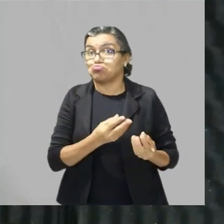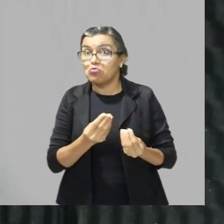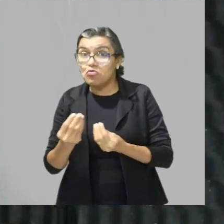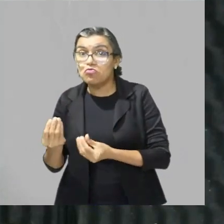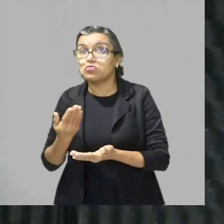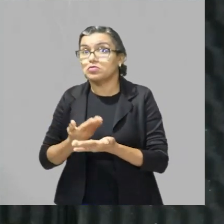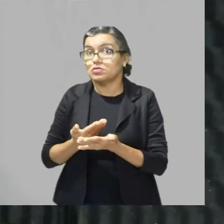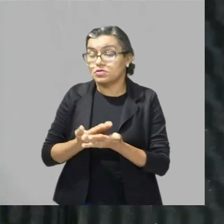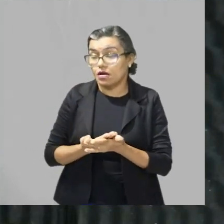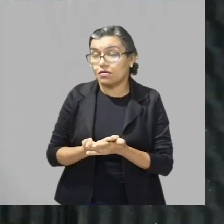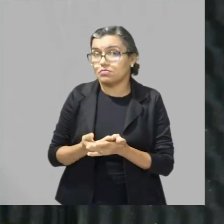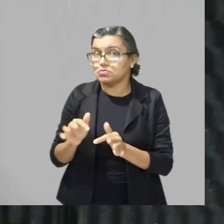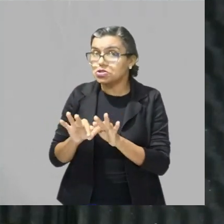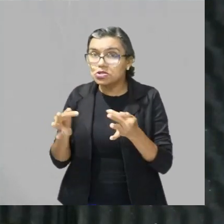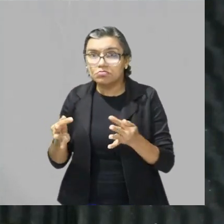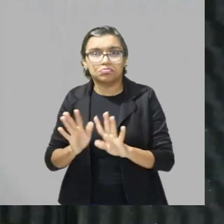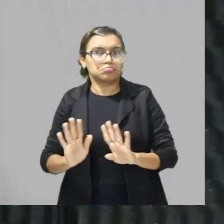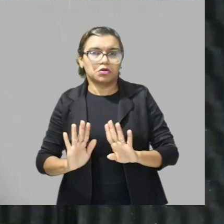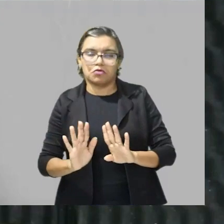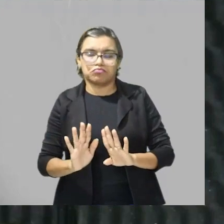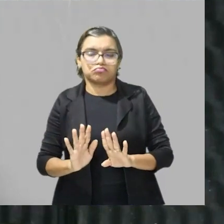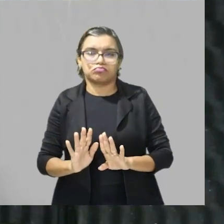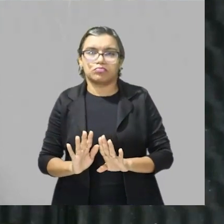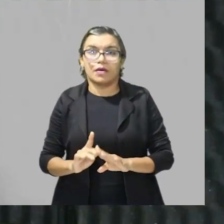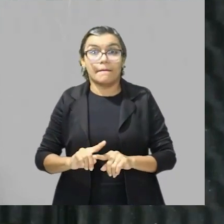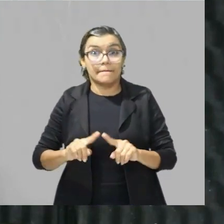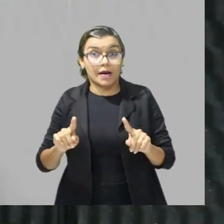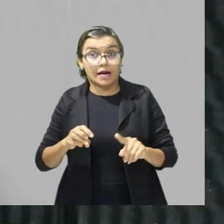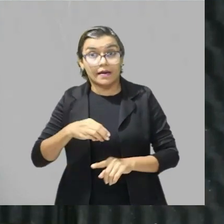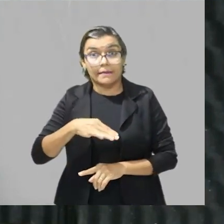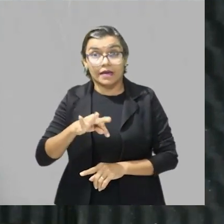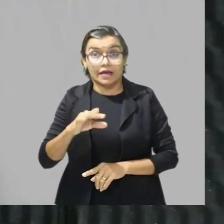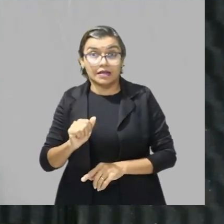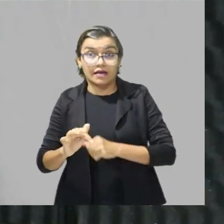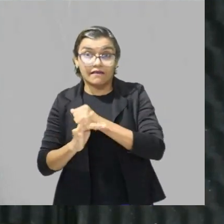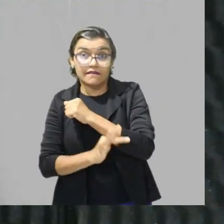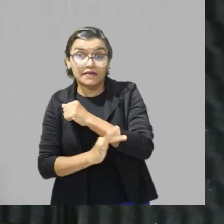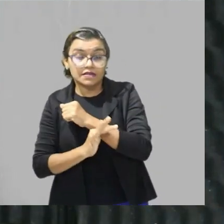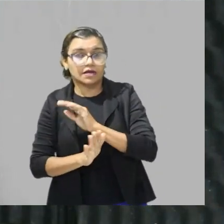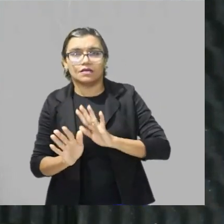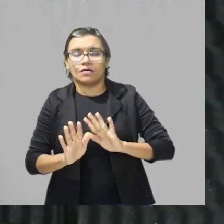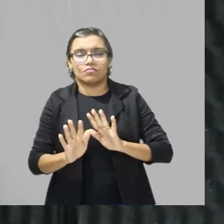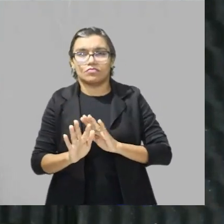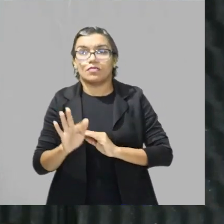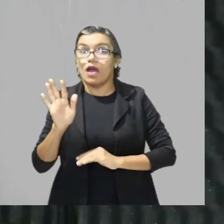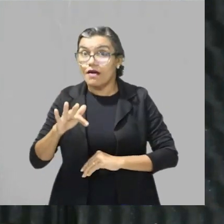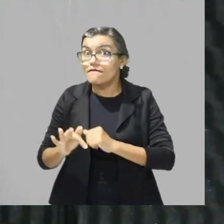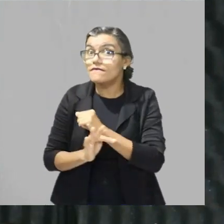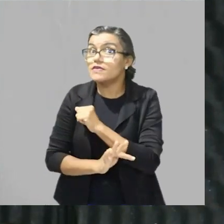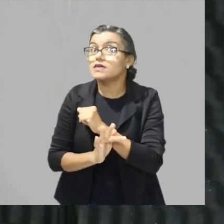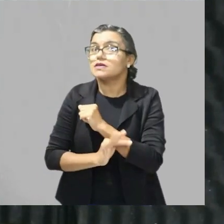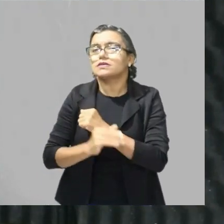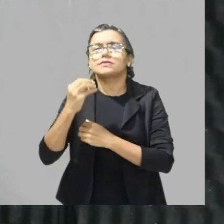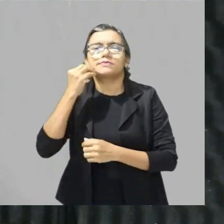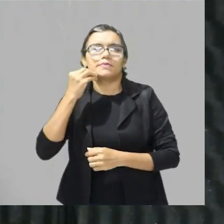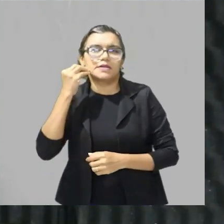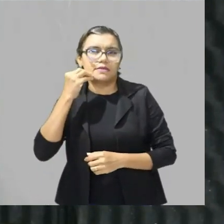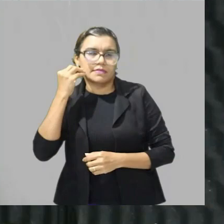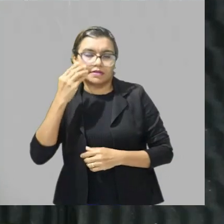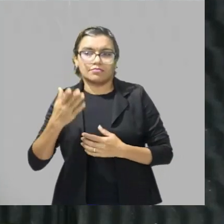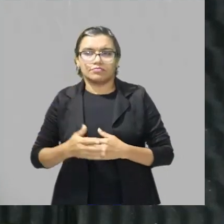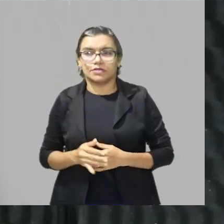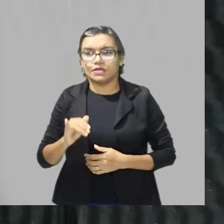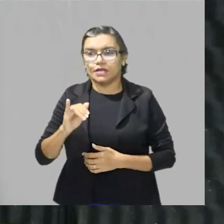tá porque não é tão simples assim mas não é uma metafísica é uma Fish é uma física experimental